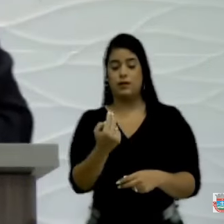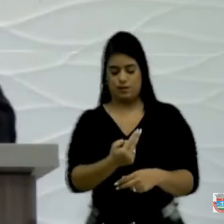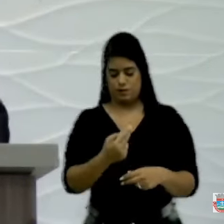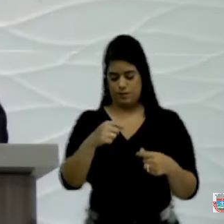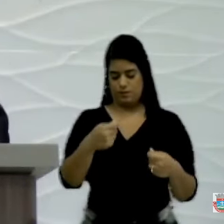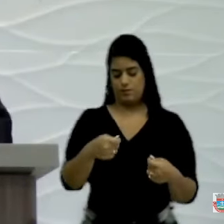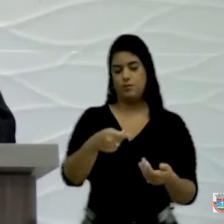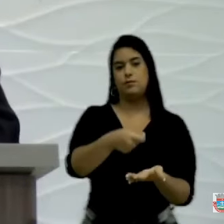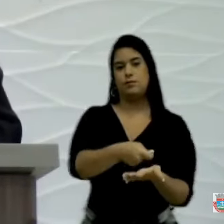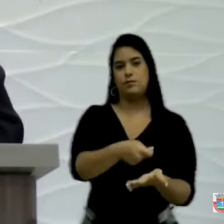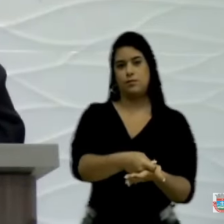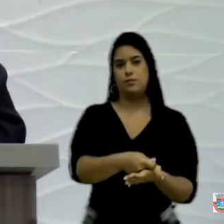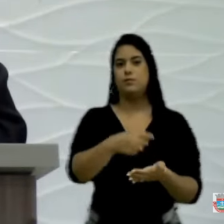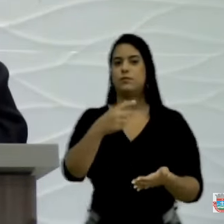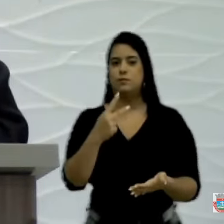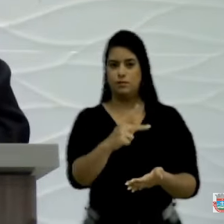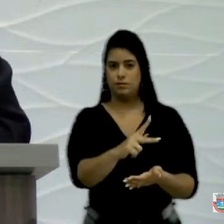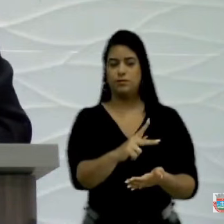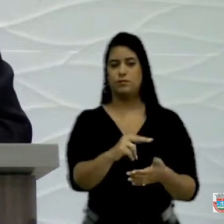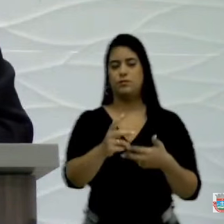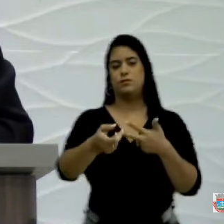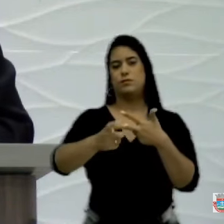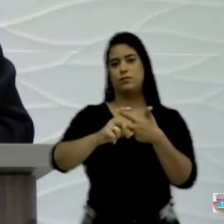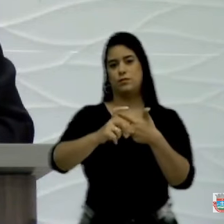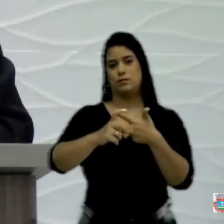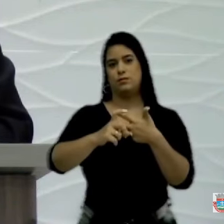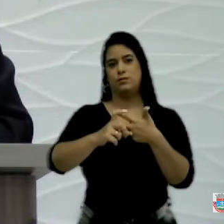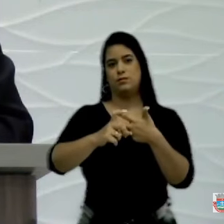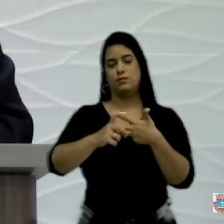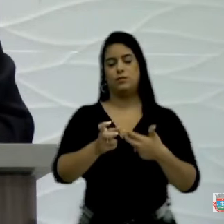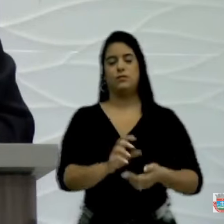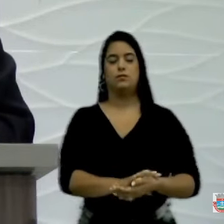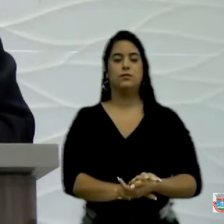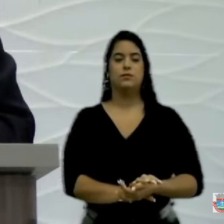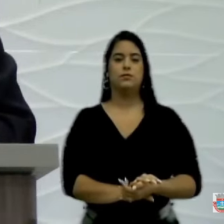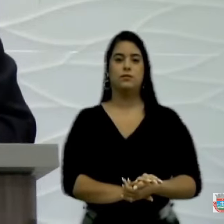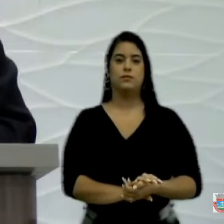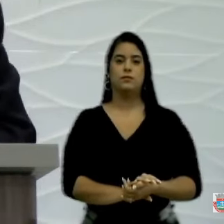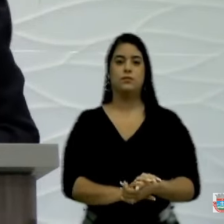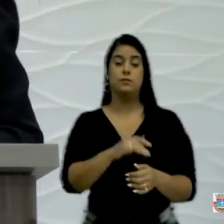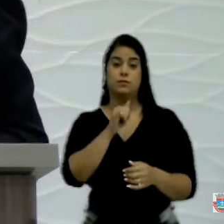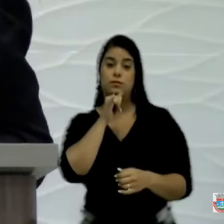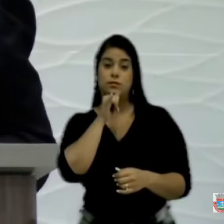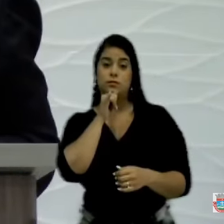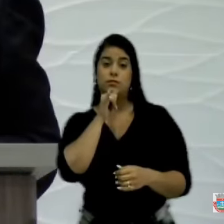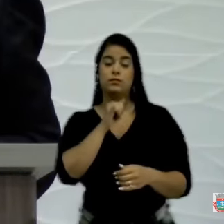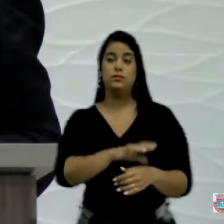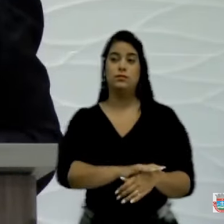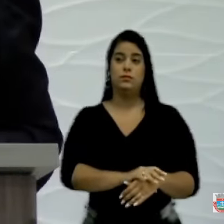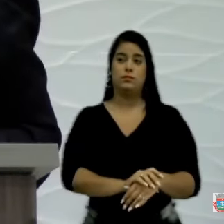dele, cobrar do poder executivo. Por exemplo,